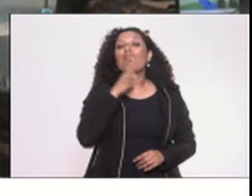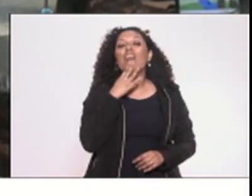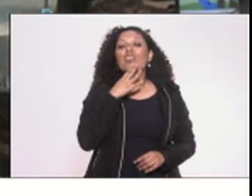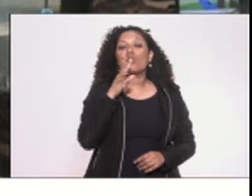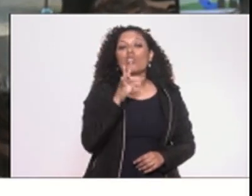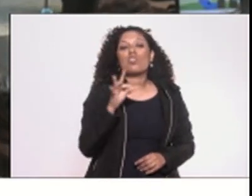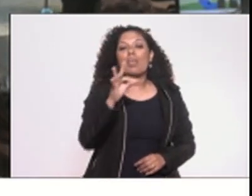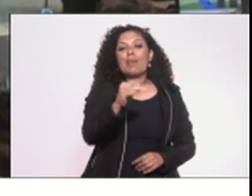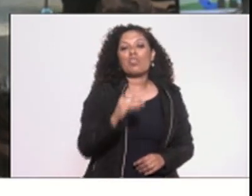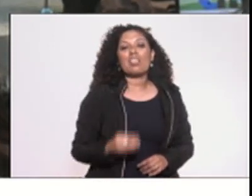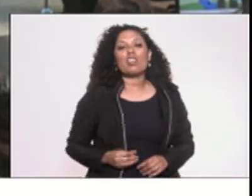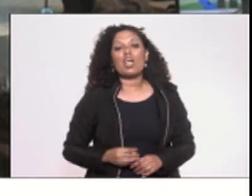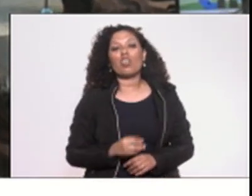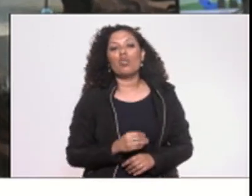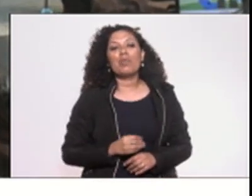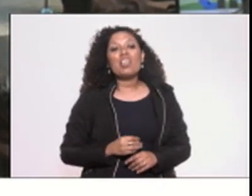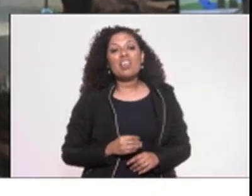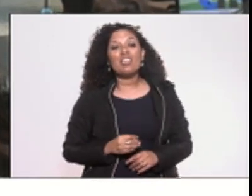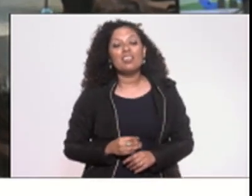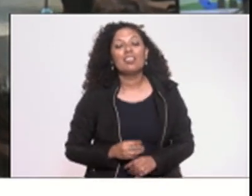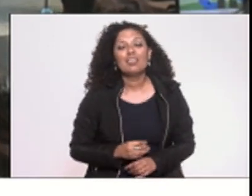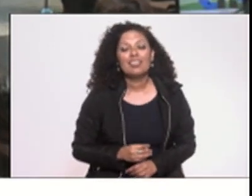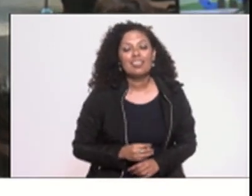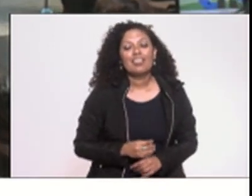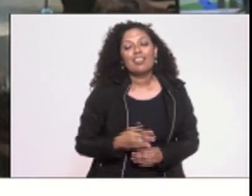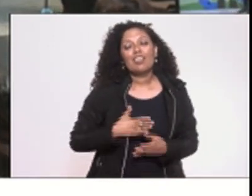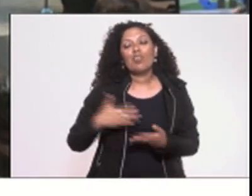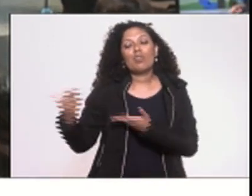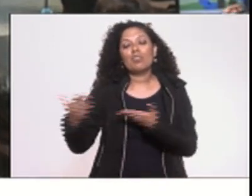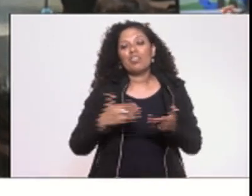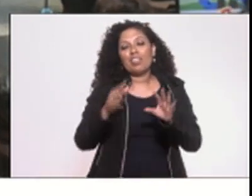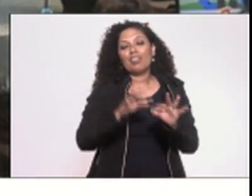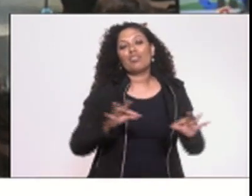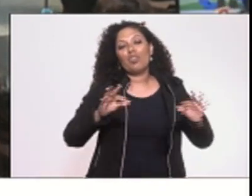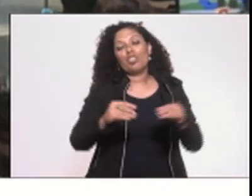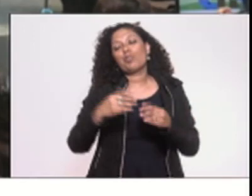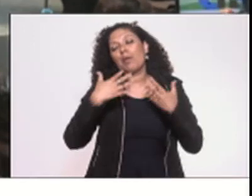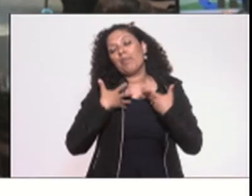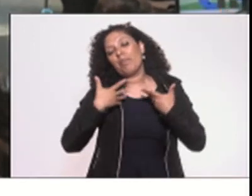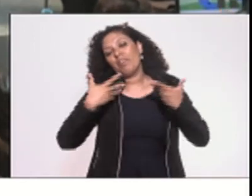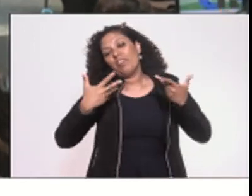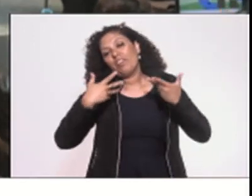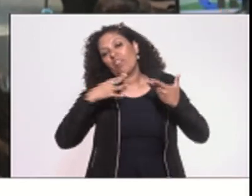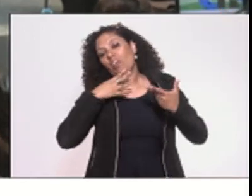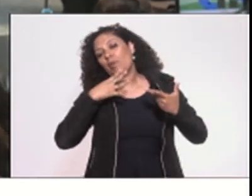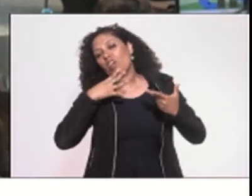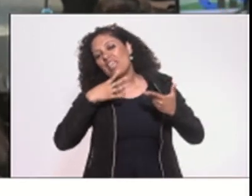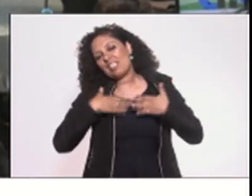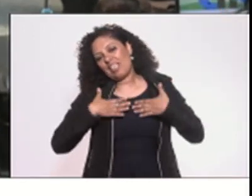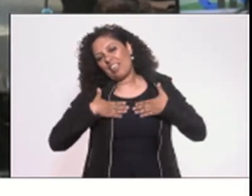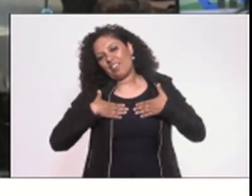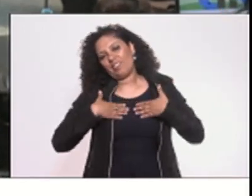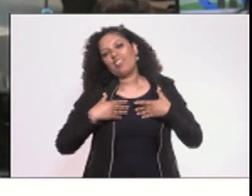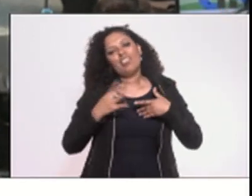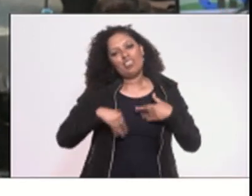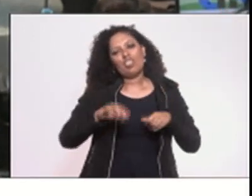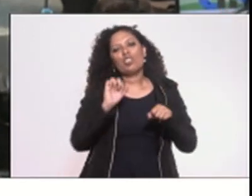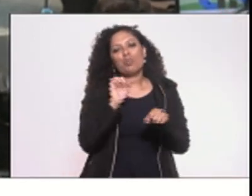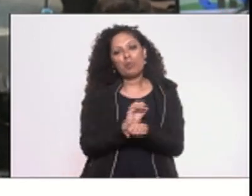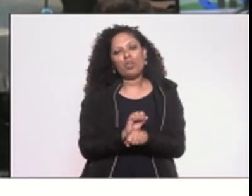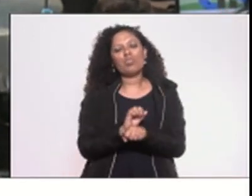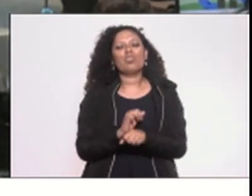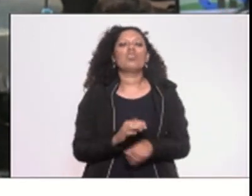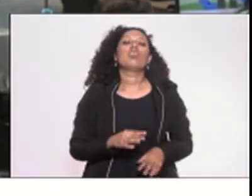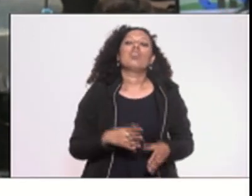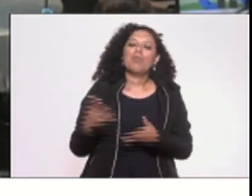nós teremos prazer em recebê-los. E o convite para nos visitar. A hora que quiserem, estamos prontos e abertos